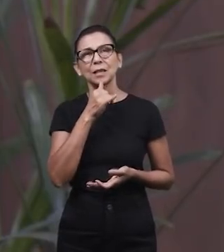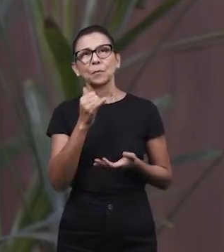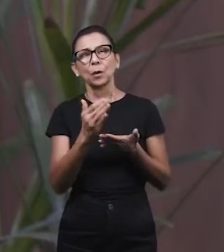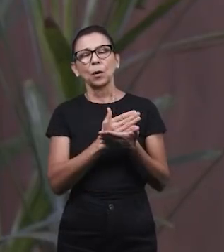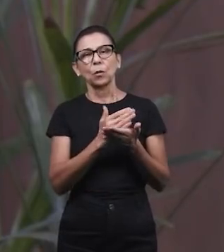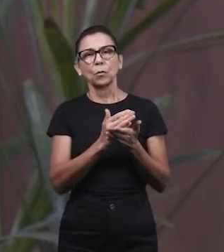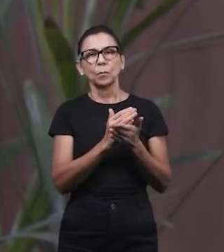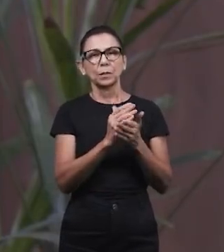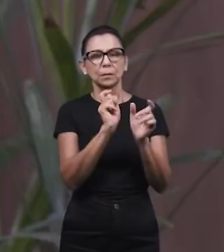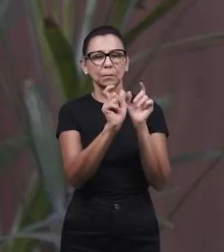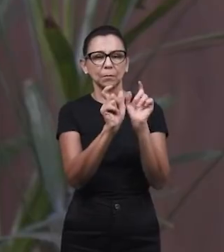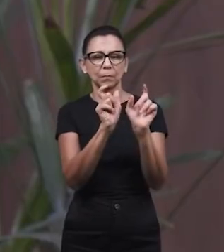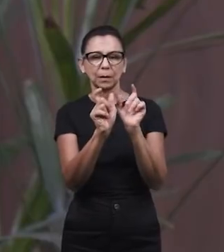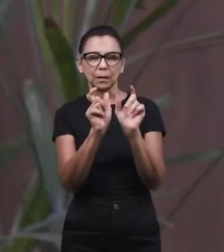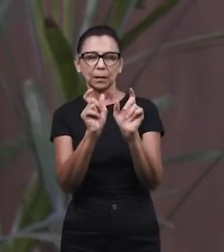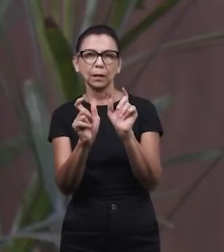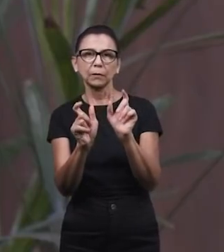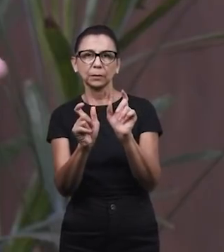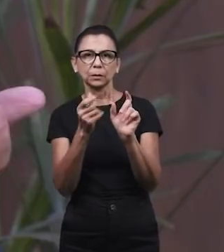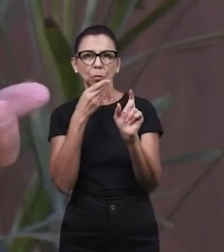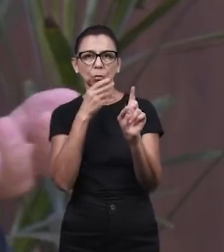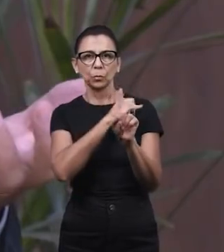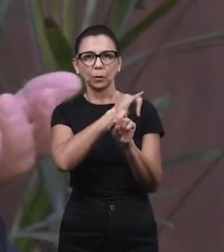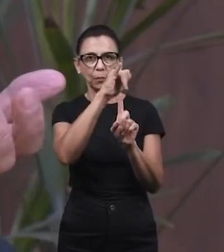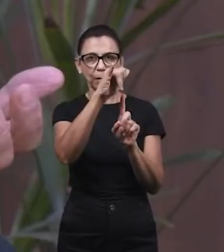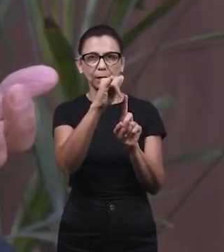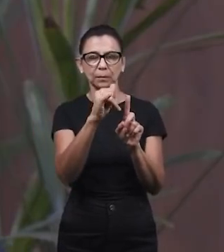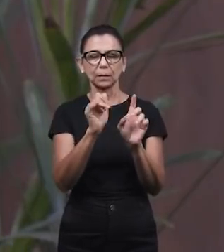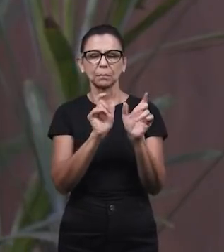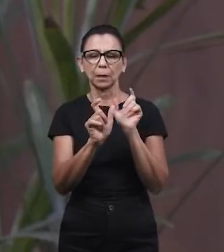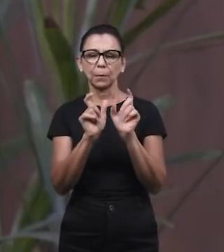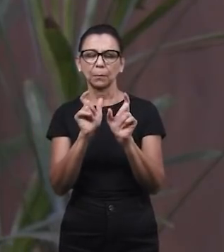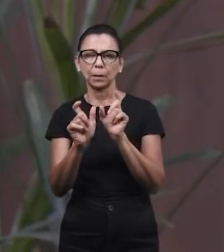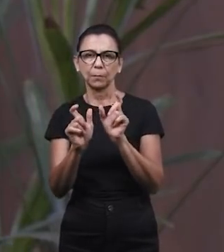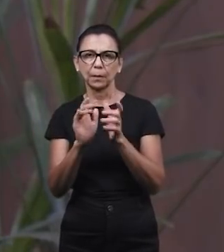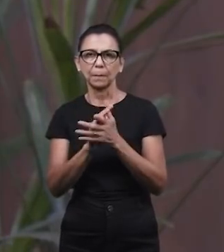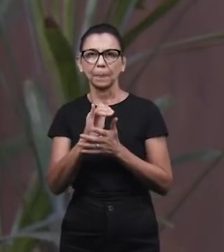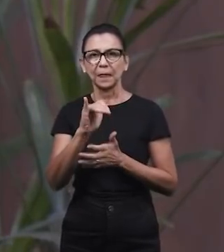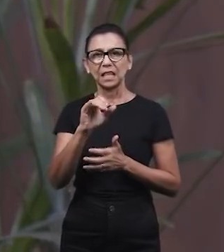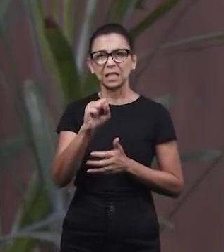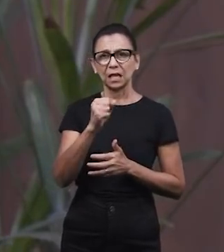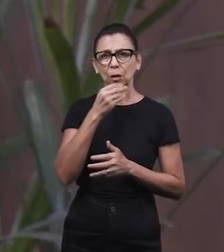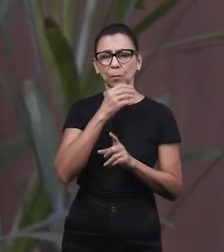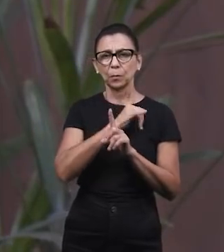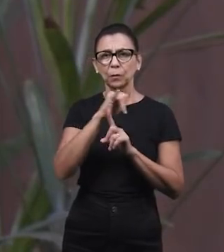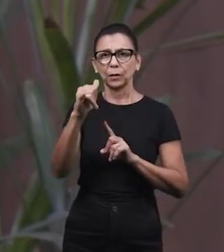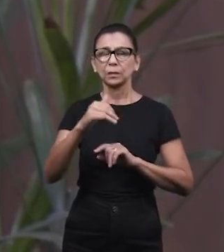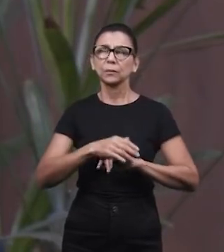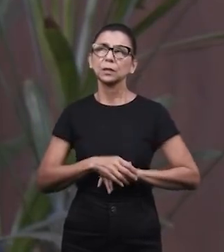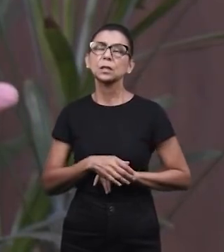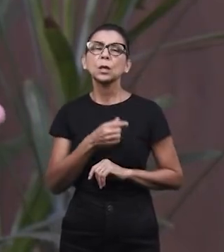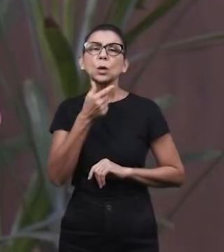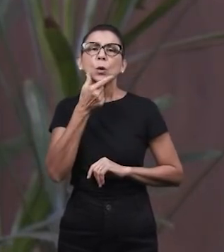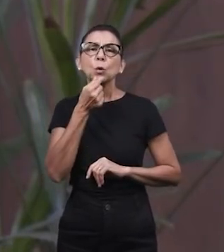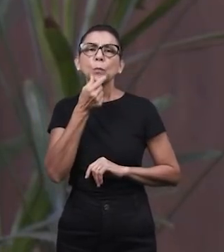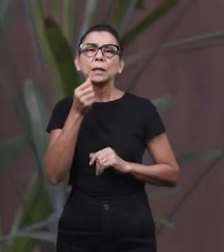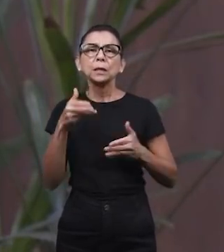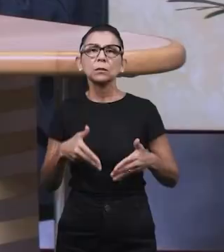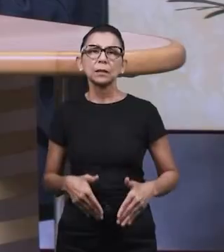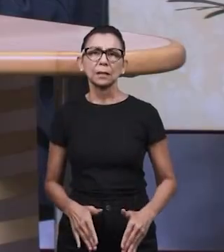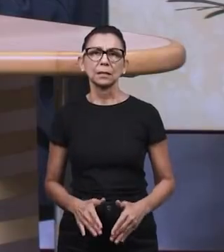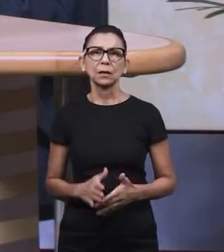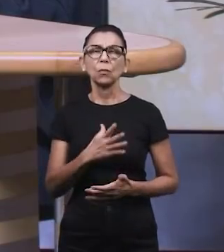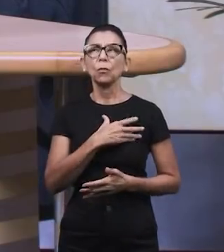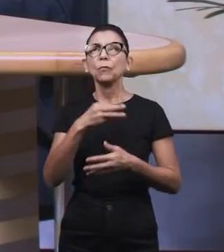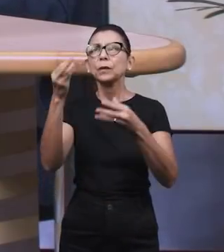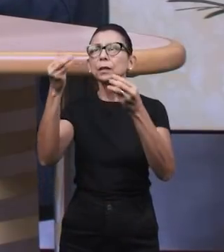exemplo, determinadas palavras, inclusive até proferidas por profetas. O profeta Isaías chegou a dizer isso, ele disse assim, um menino nos nasceu, um filho se